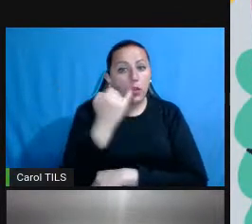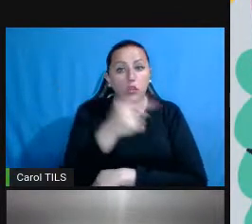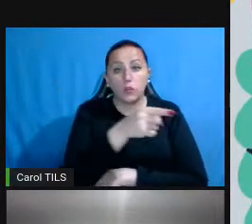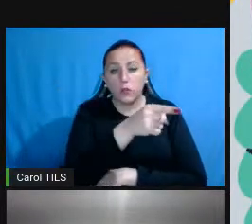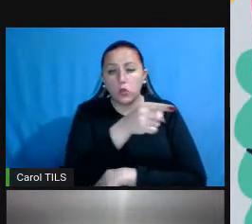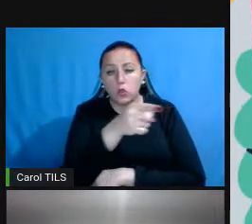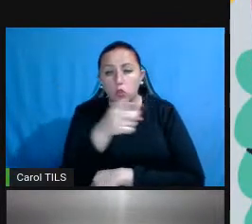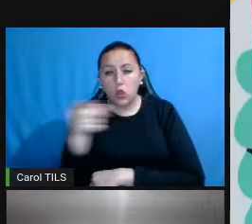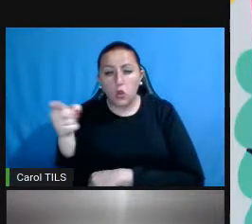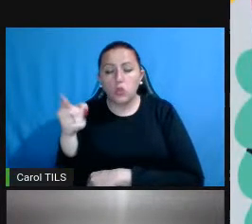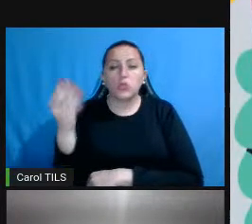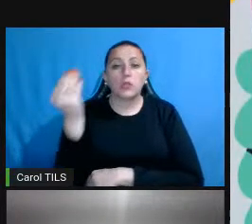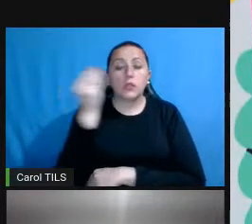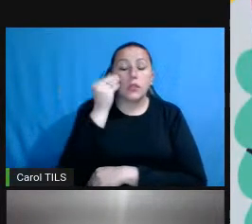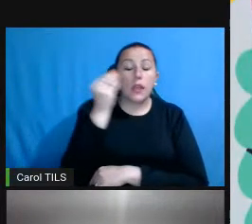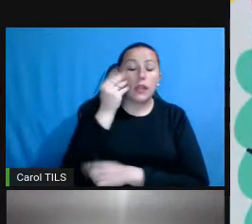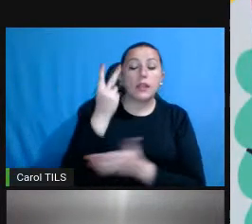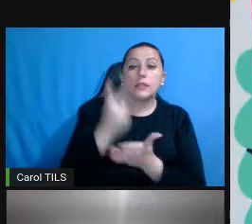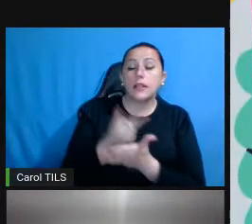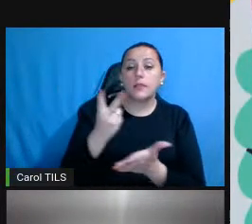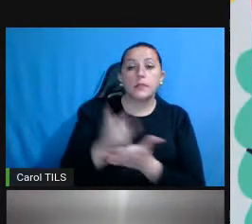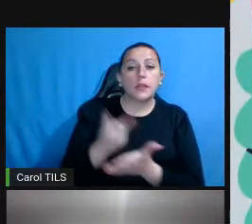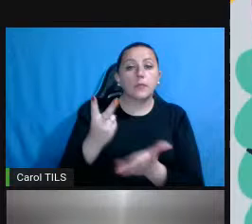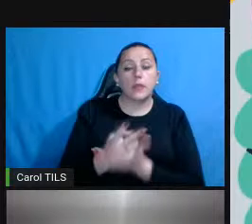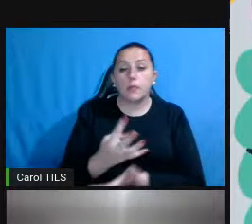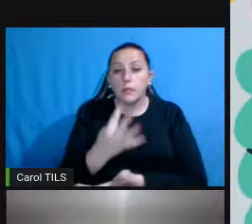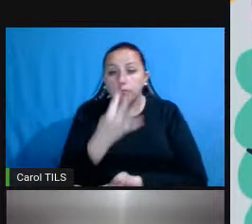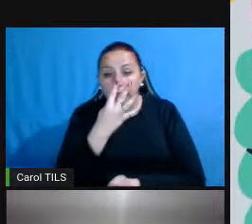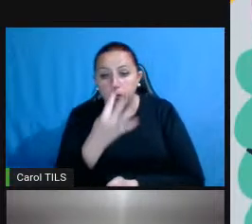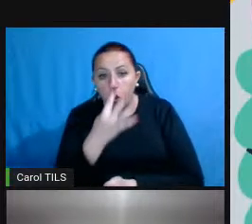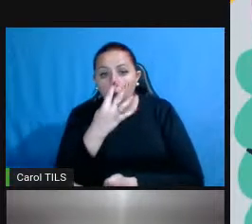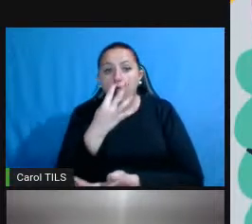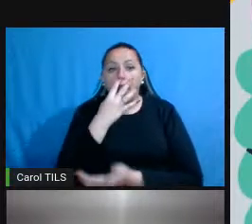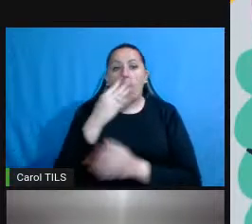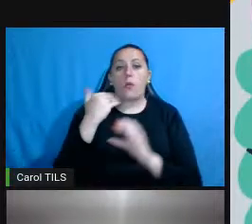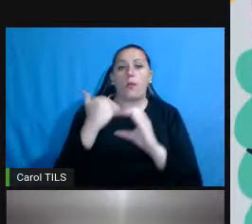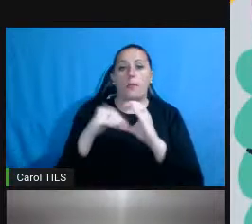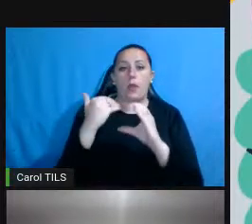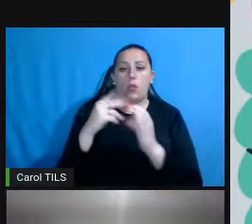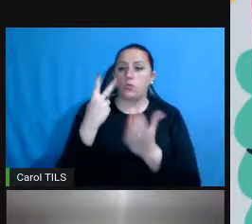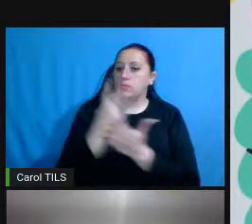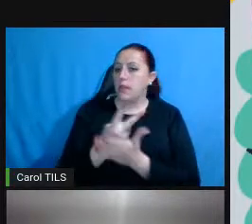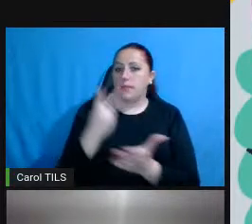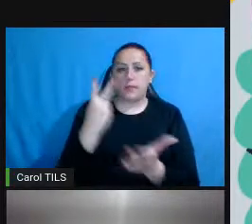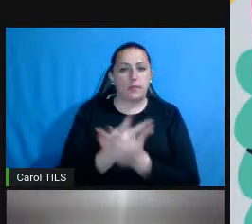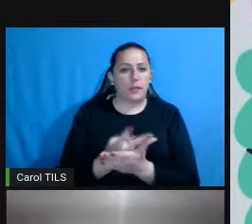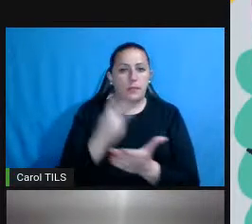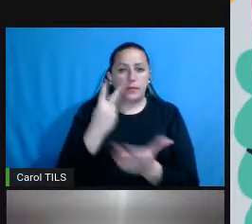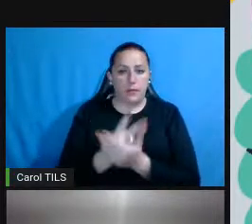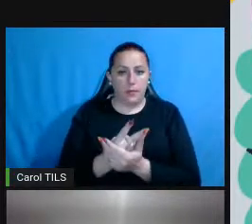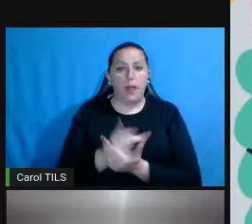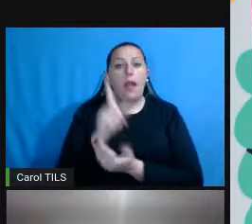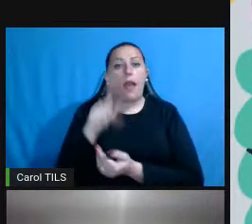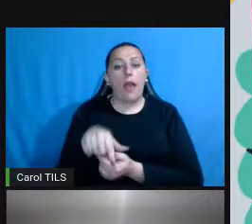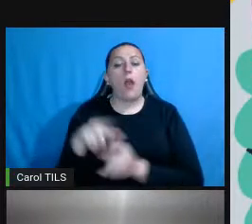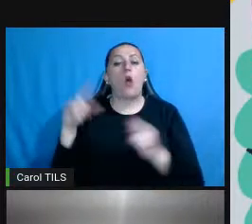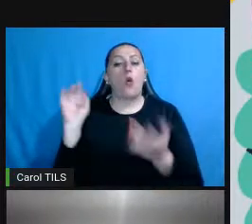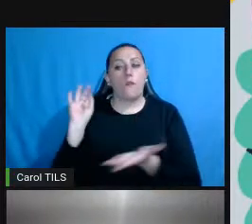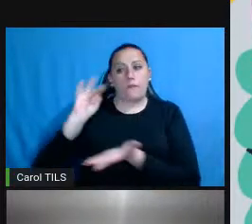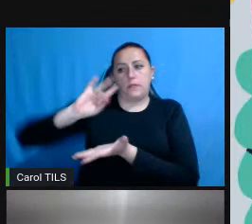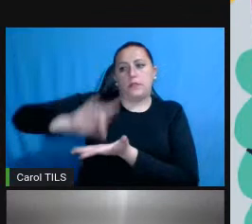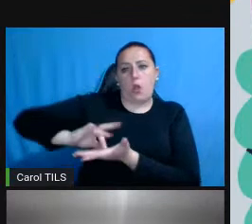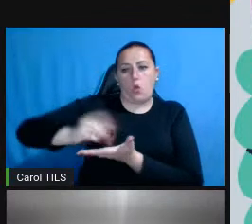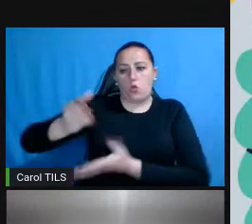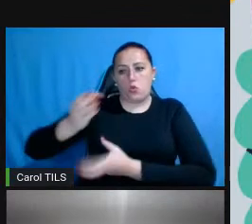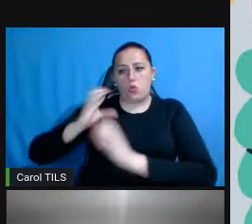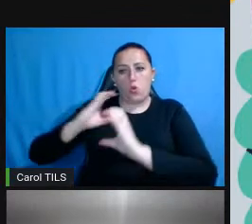quem não conseguiu, tente sempre estar com ele atualizado, acompanhando o e-mail institucional, tá? É a ferramenta oficial para a